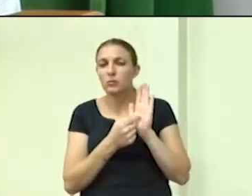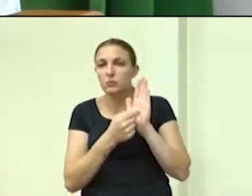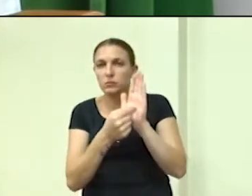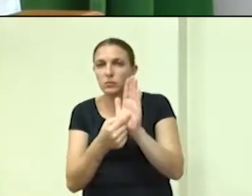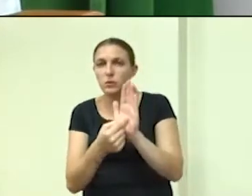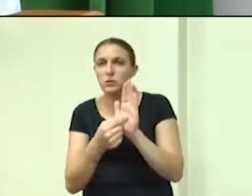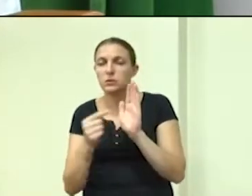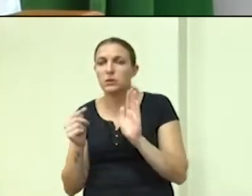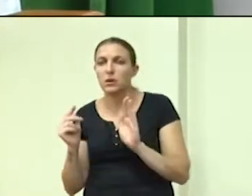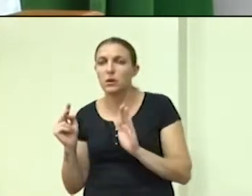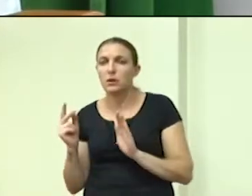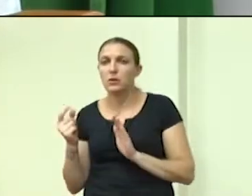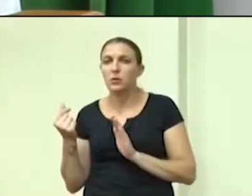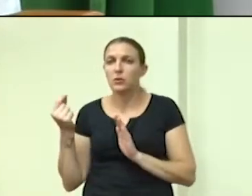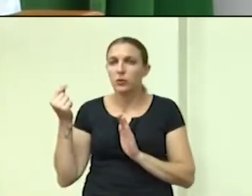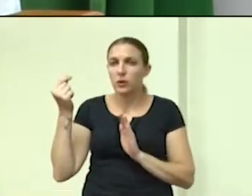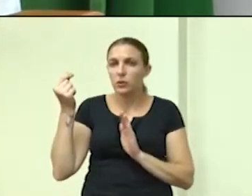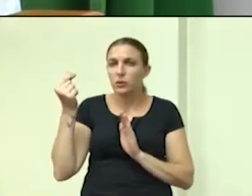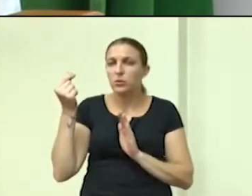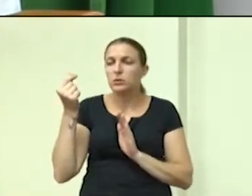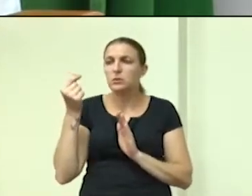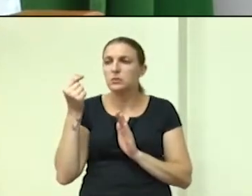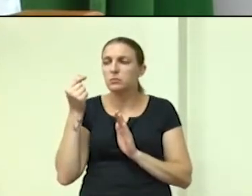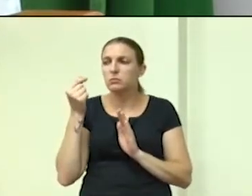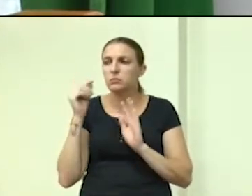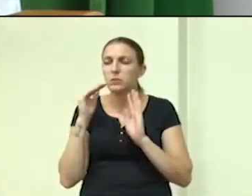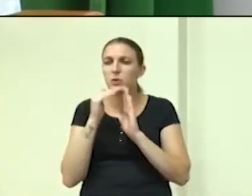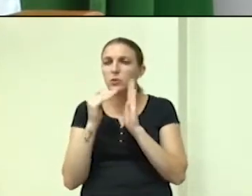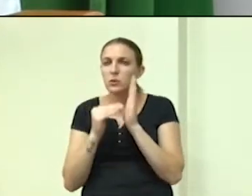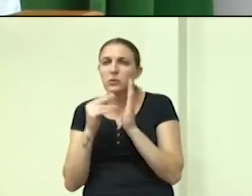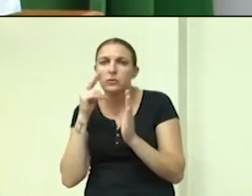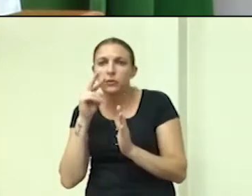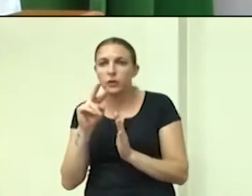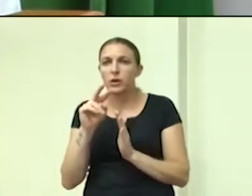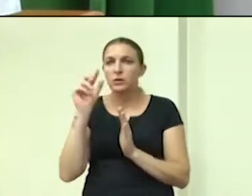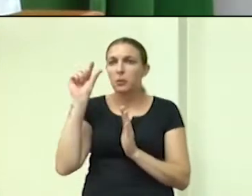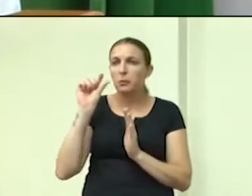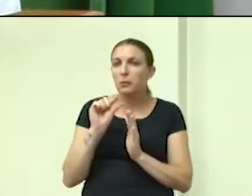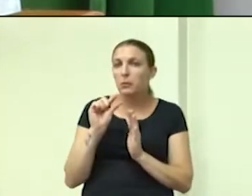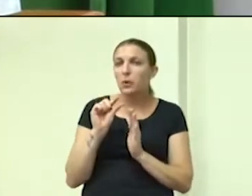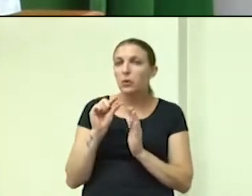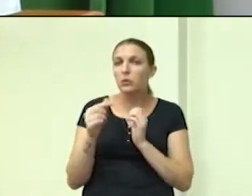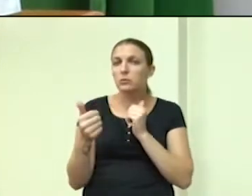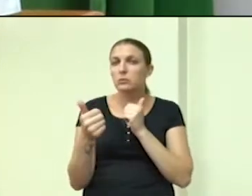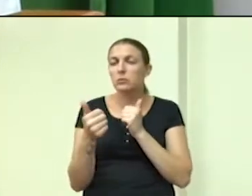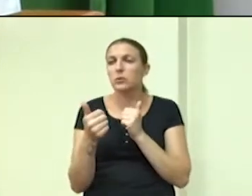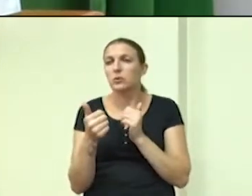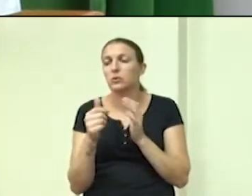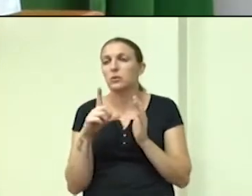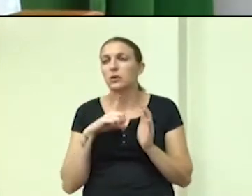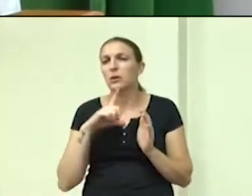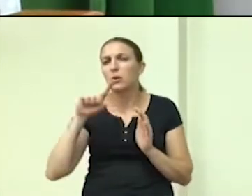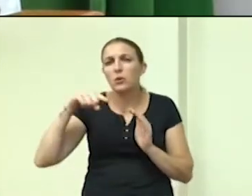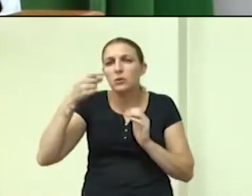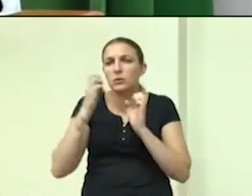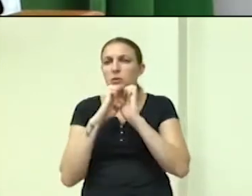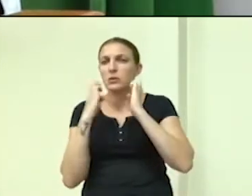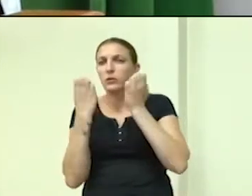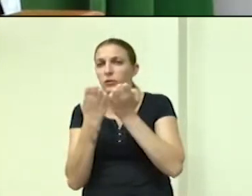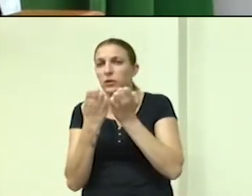perto de qualquer evento que acontece na cidade, né? Que a gente sabe mais ou menos o que o pessoal gasta, tem experiência também com realização de